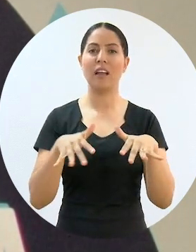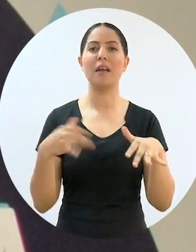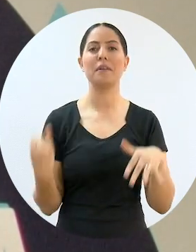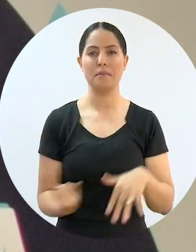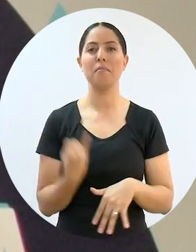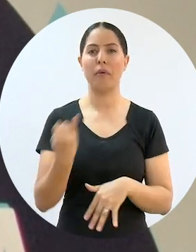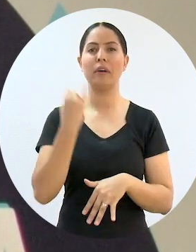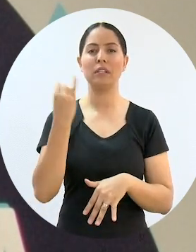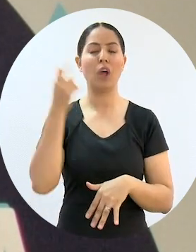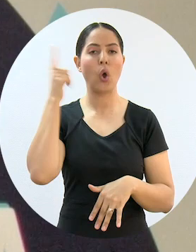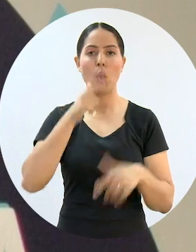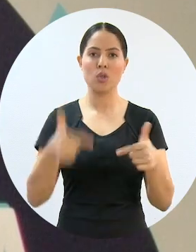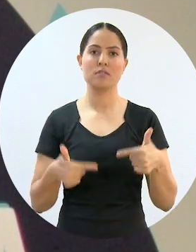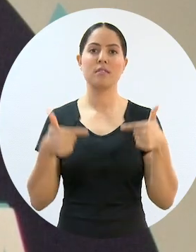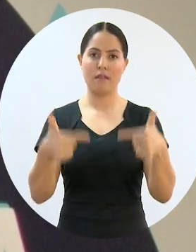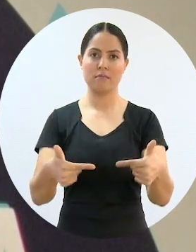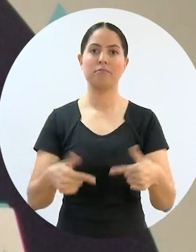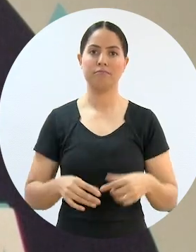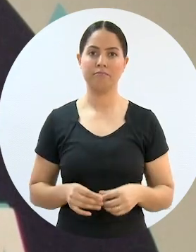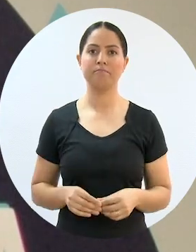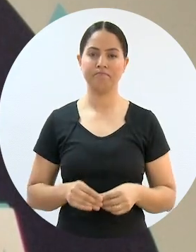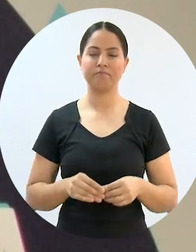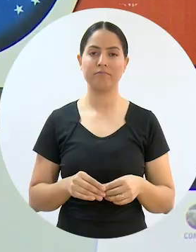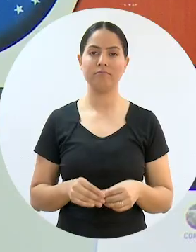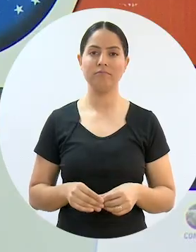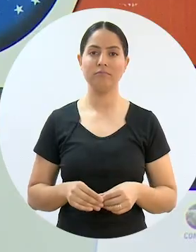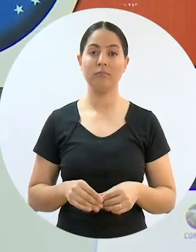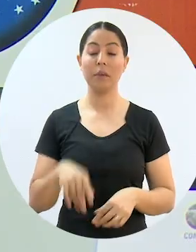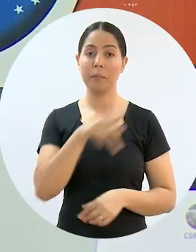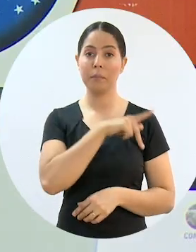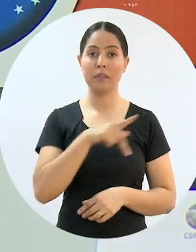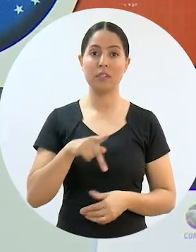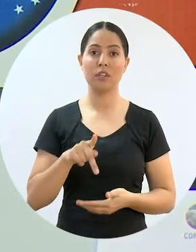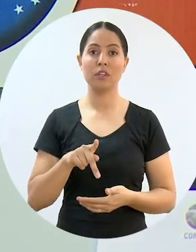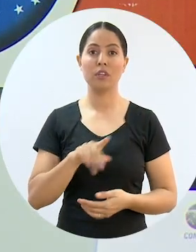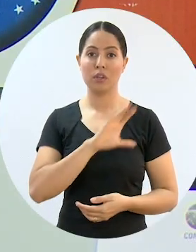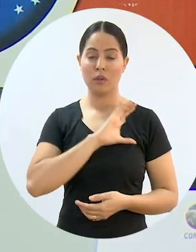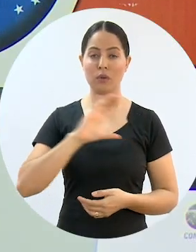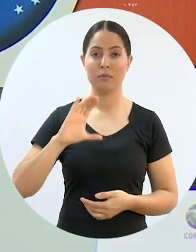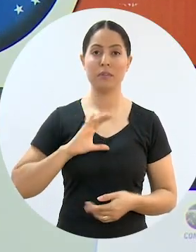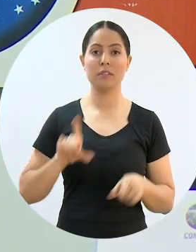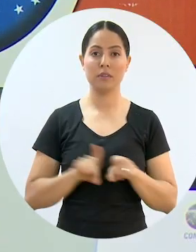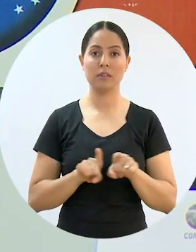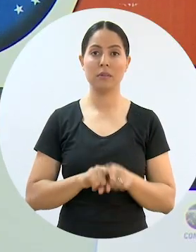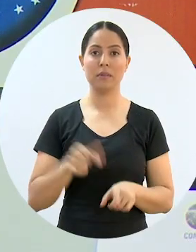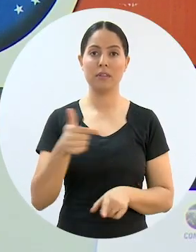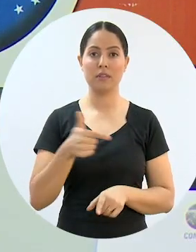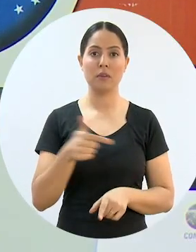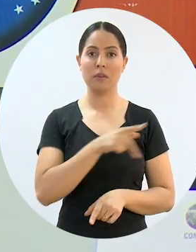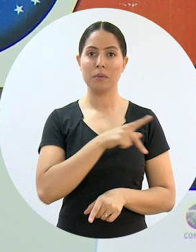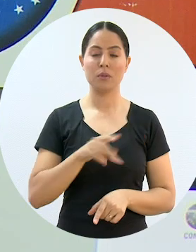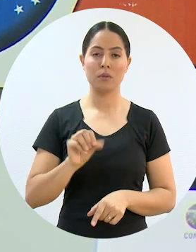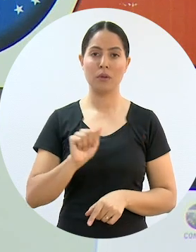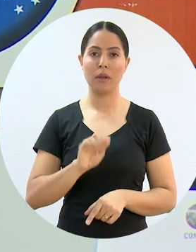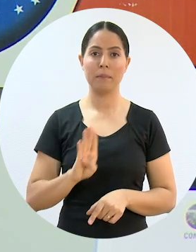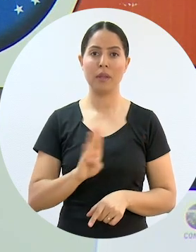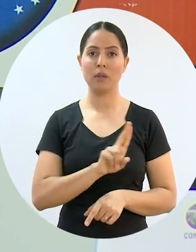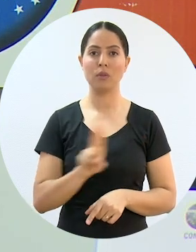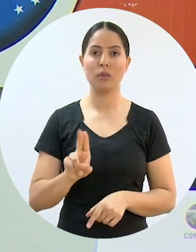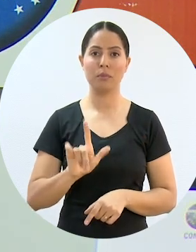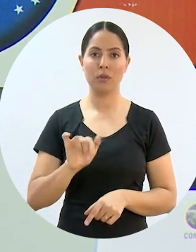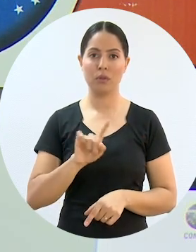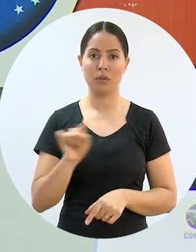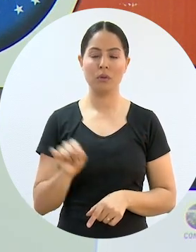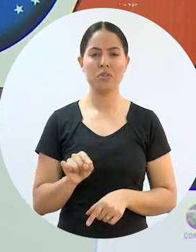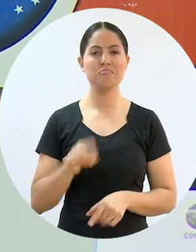autonomia universitária que a gente vai conseguir enfrentar esse momento. Para o presidente da comissão e vice-presidente da OAB, Luiz Viana,